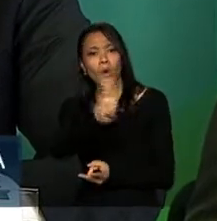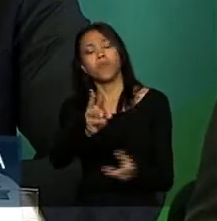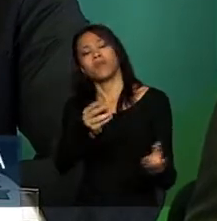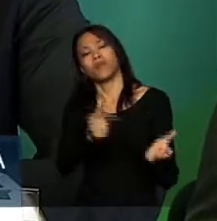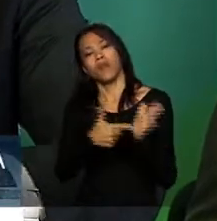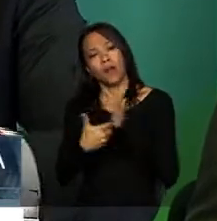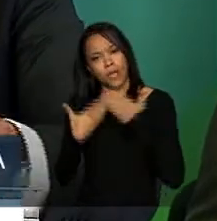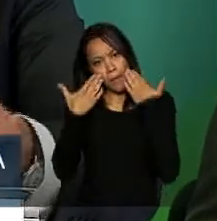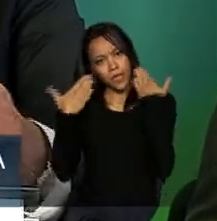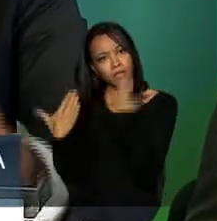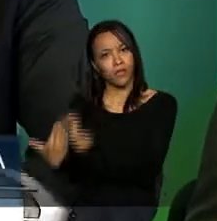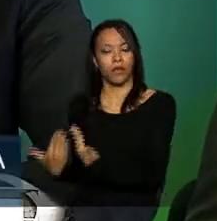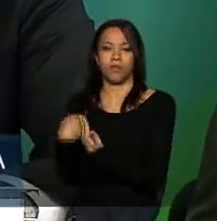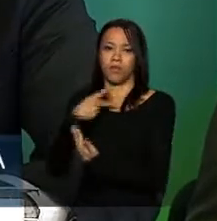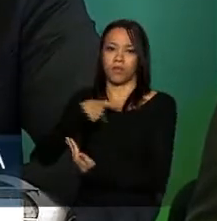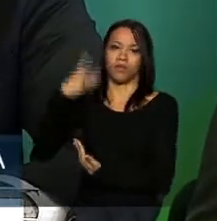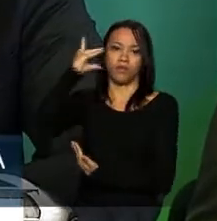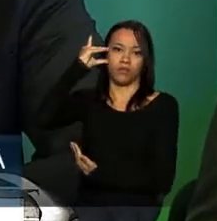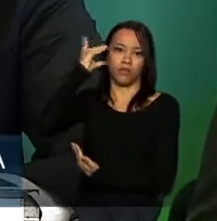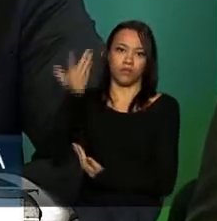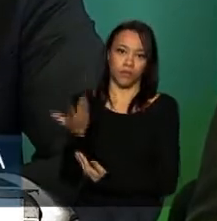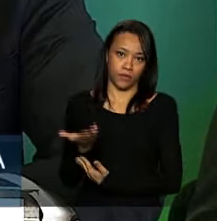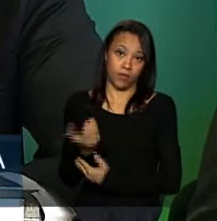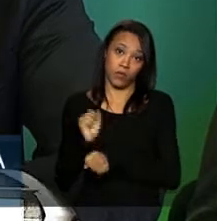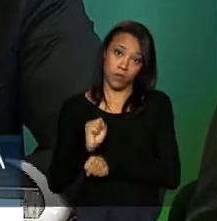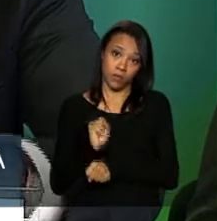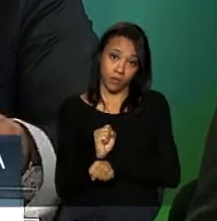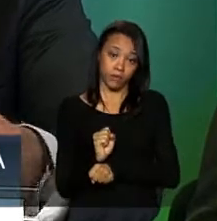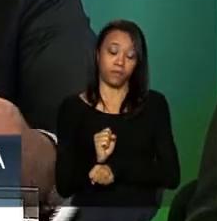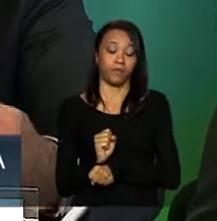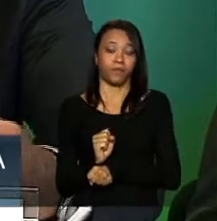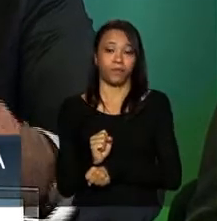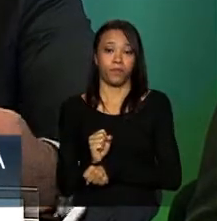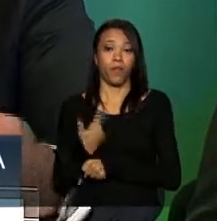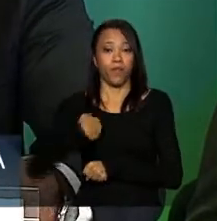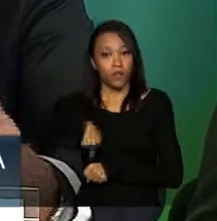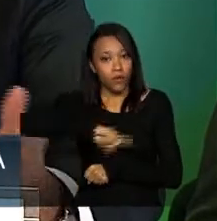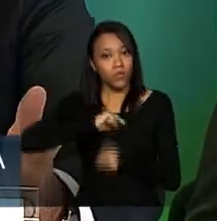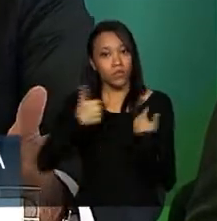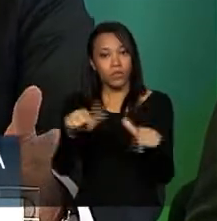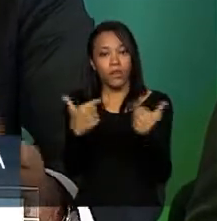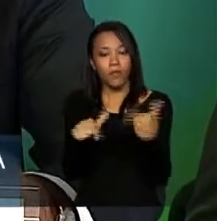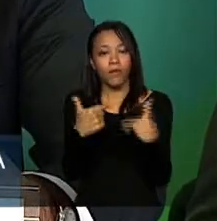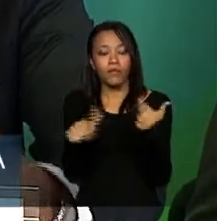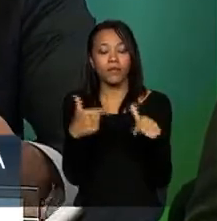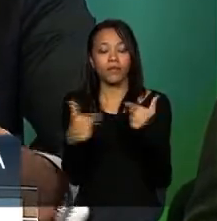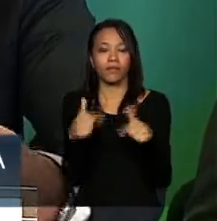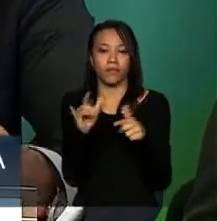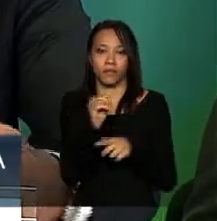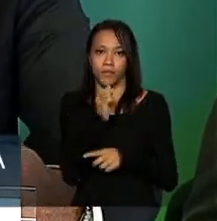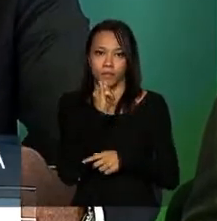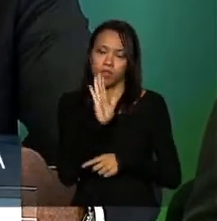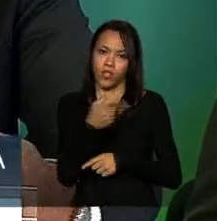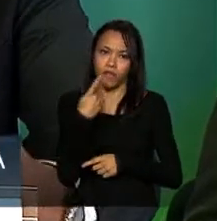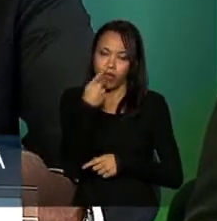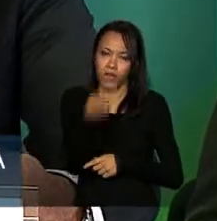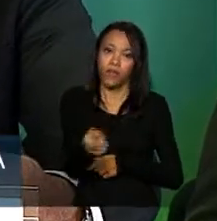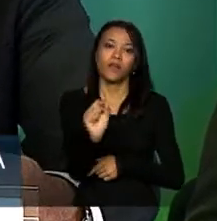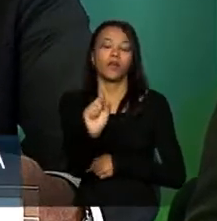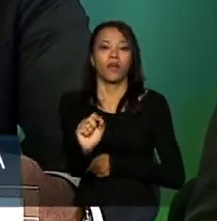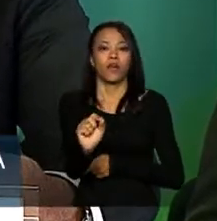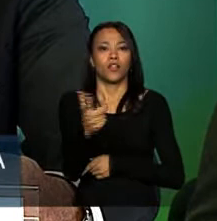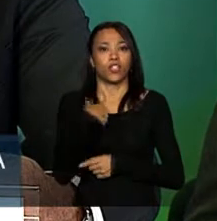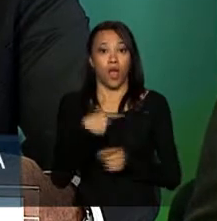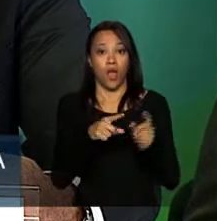não. É o prazo da razoabilidade. Né? Nós estamos trabalhando com determinação. Nós somos ministério, como eu te disse, já fechamos agora a